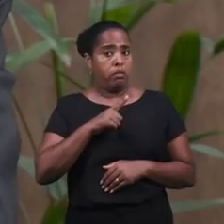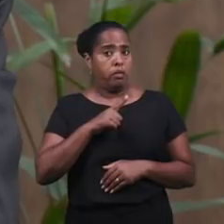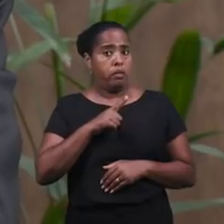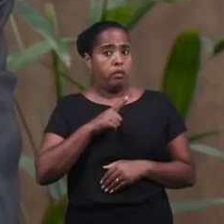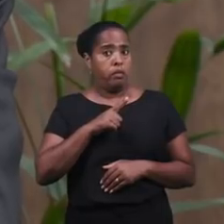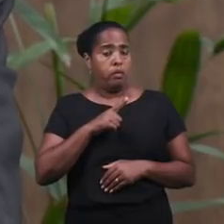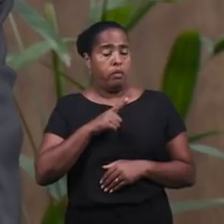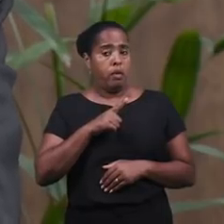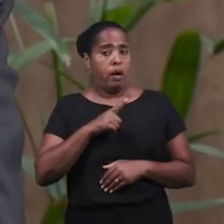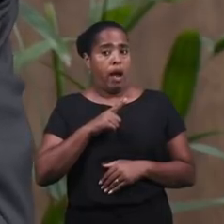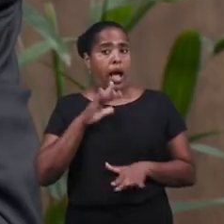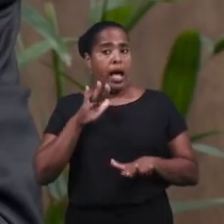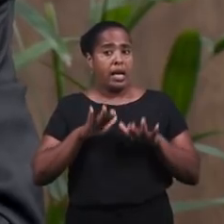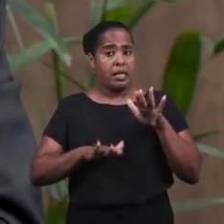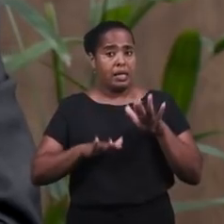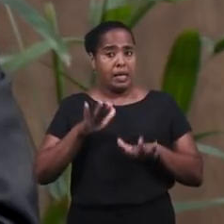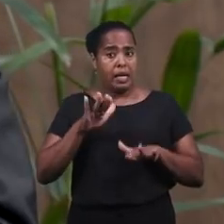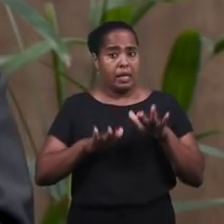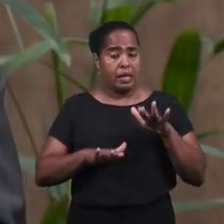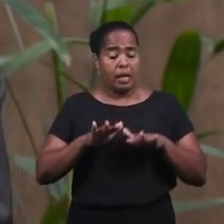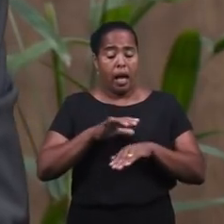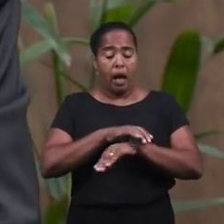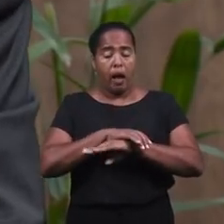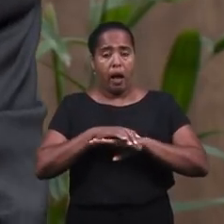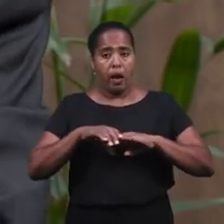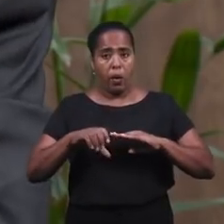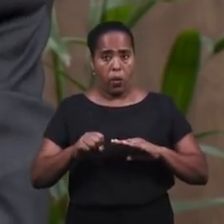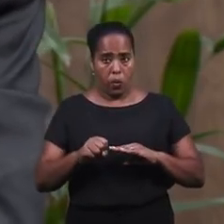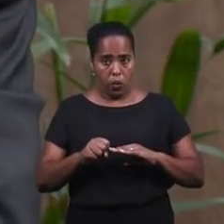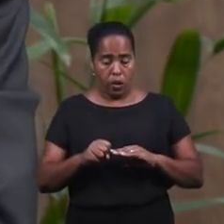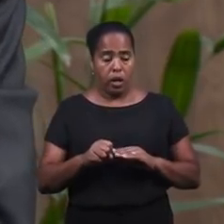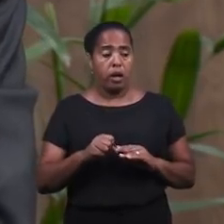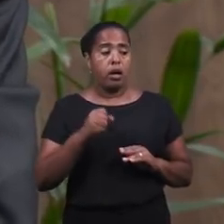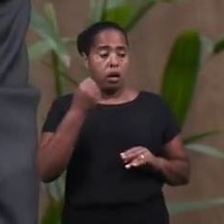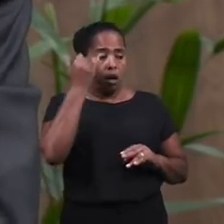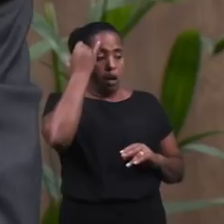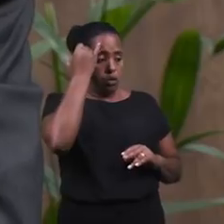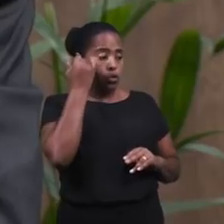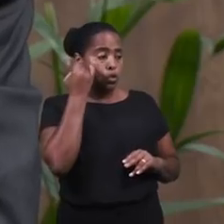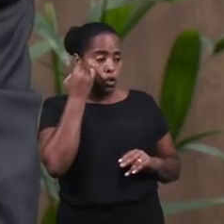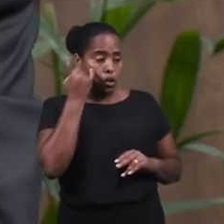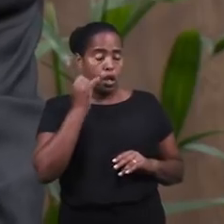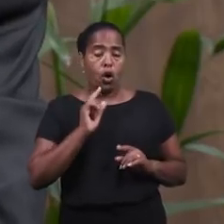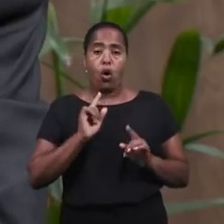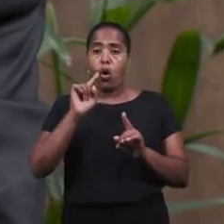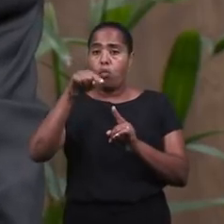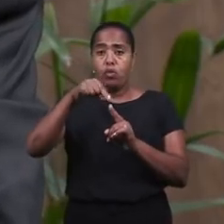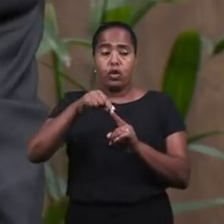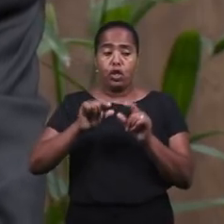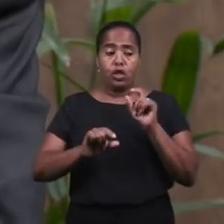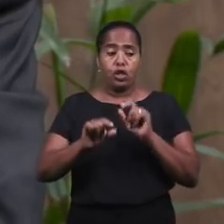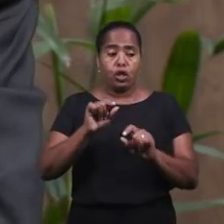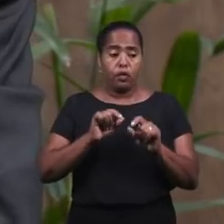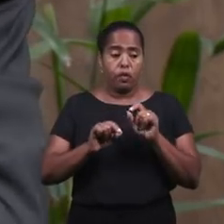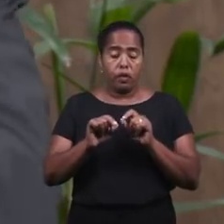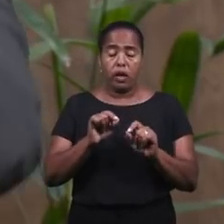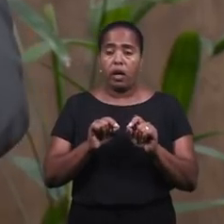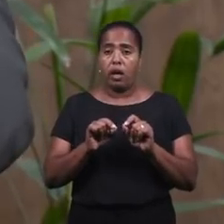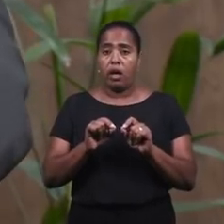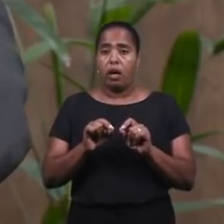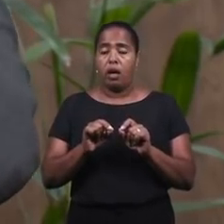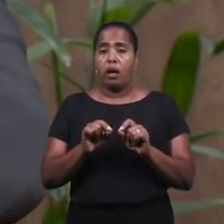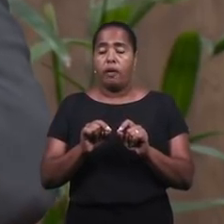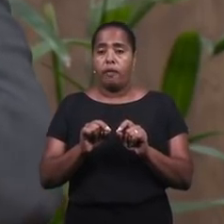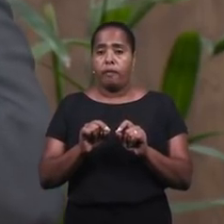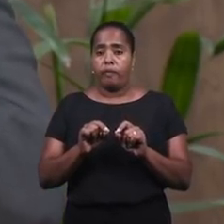existe, às vezes, a cura, Josias, ela tem um objetivo, e às vezes o objetivo não é nem a vida